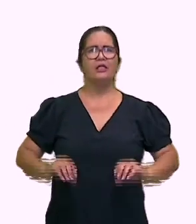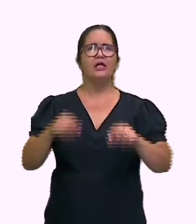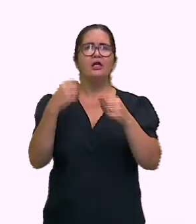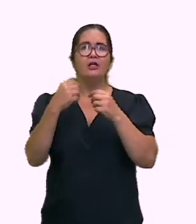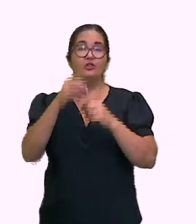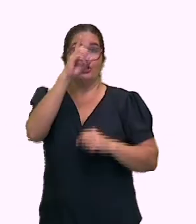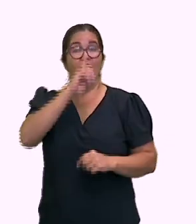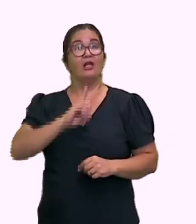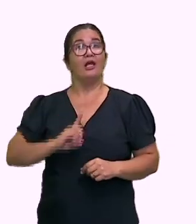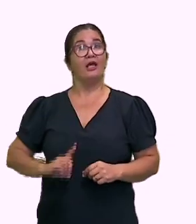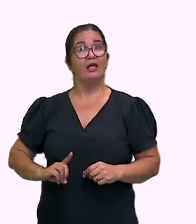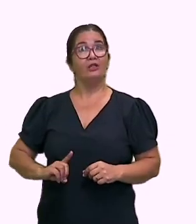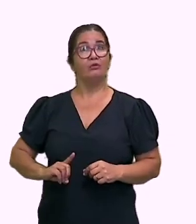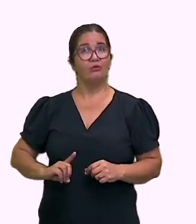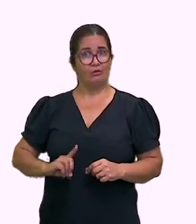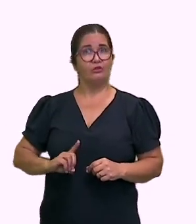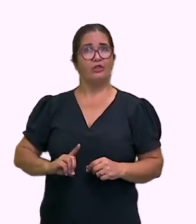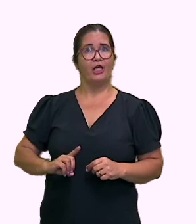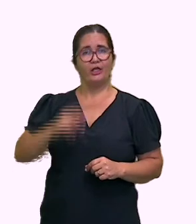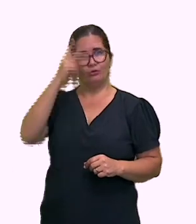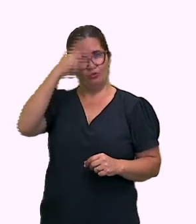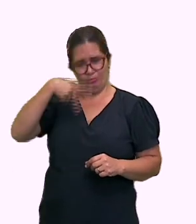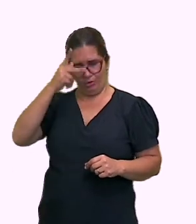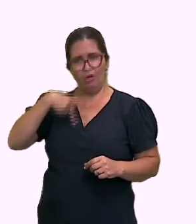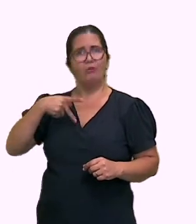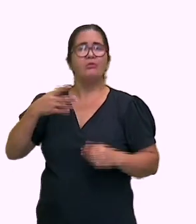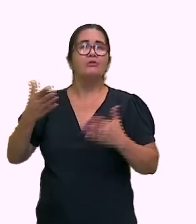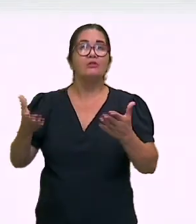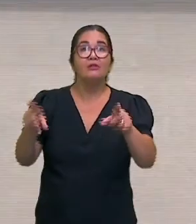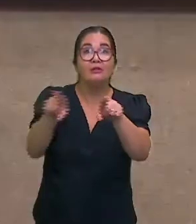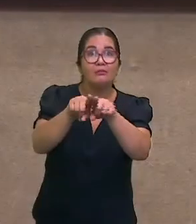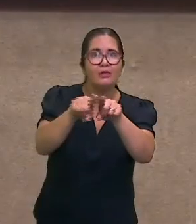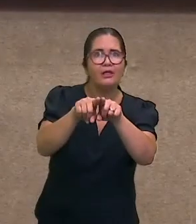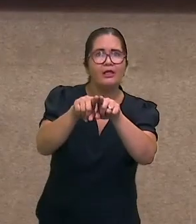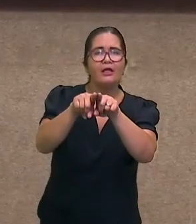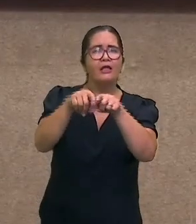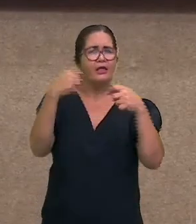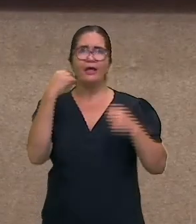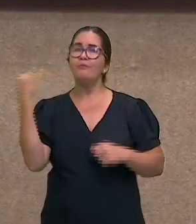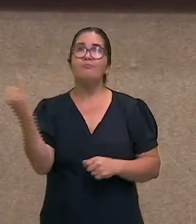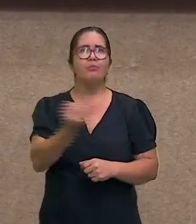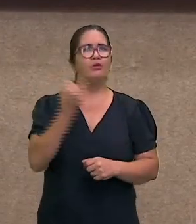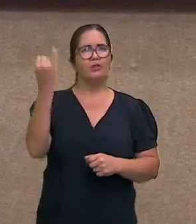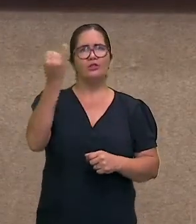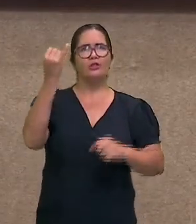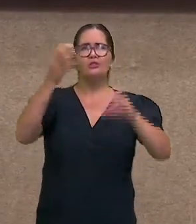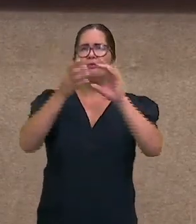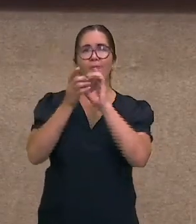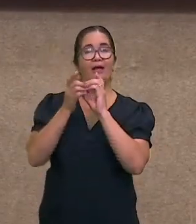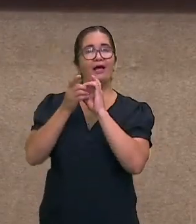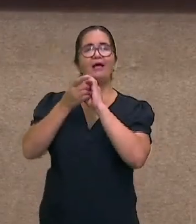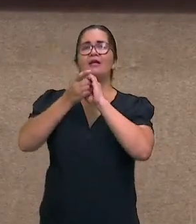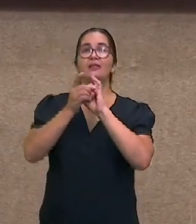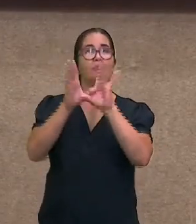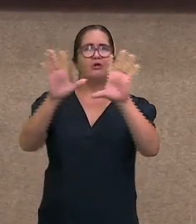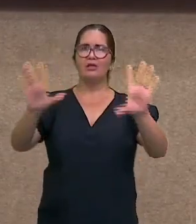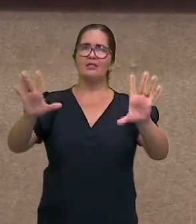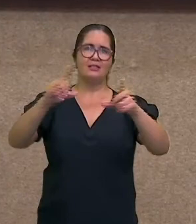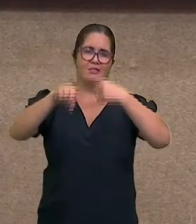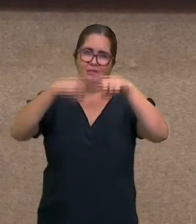cíveis, sendo base para regimes democráticos. Aí, estudantes, está a